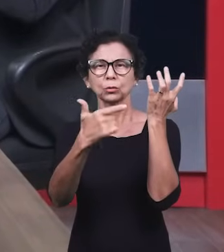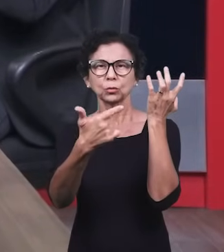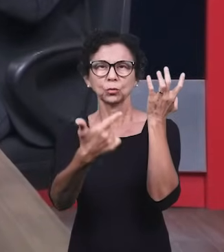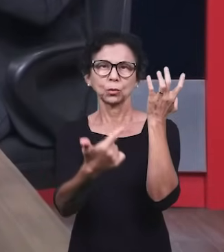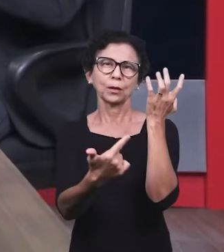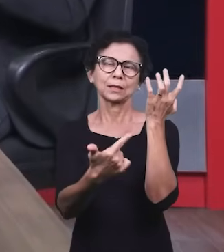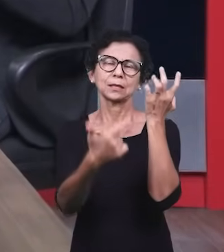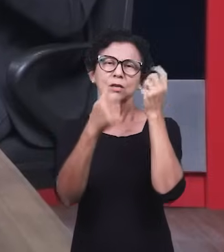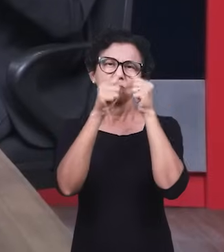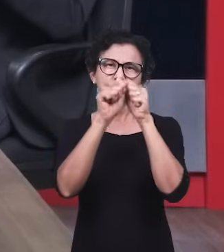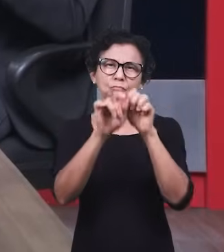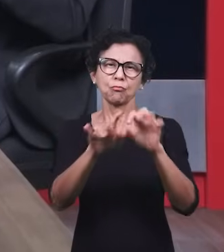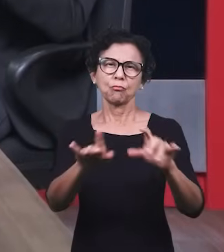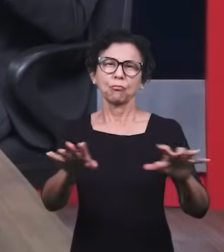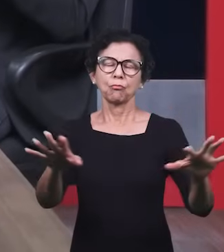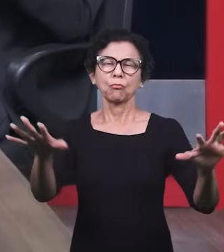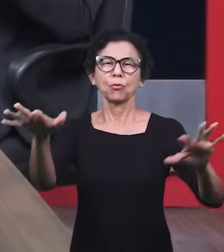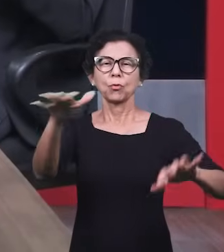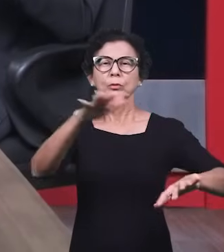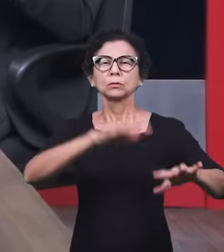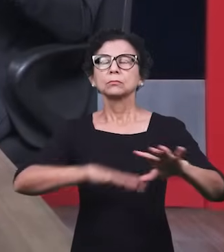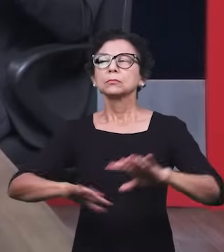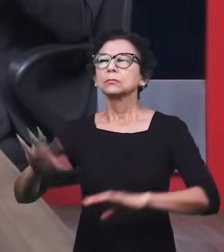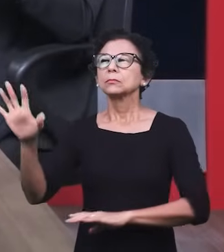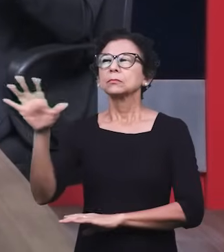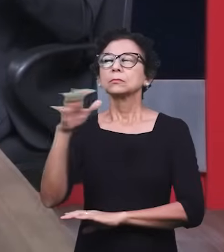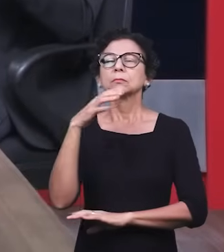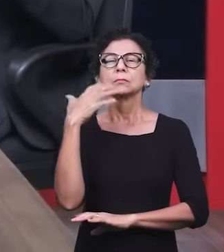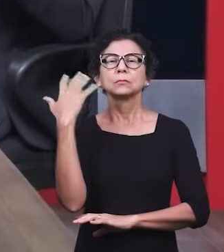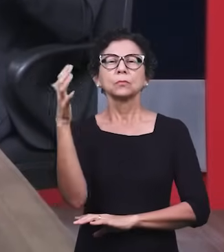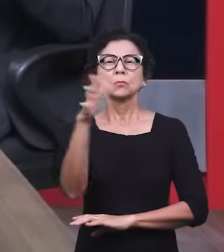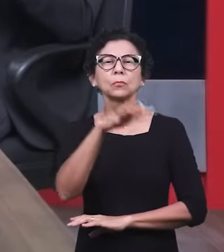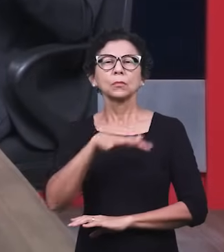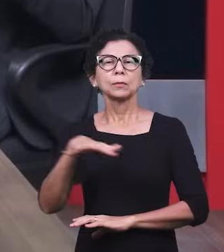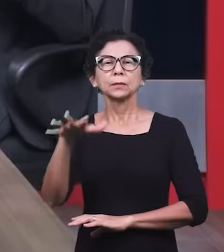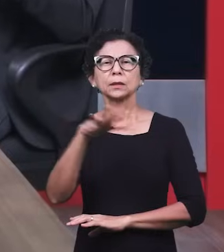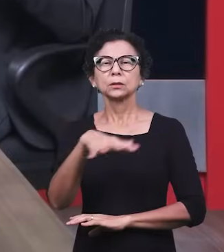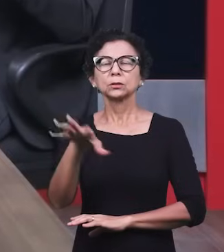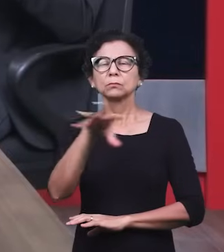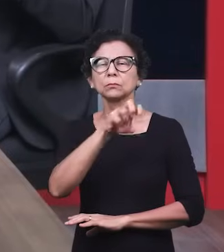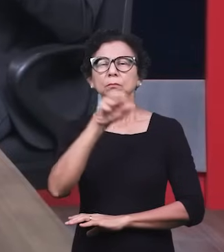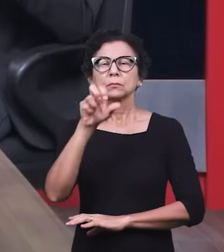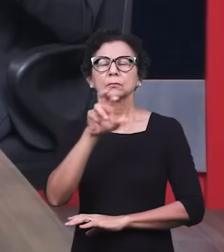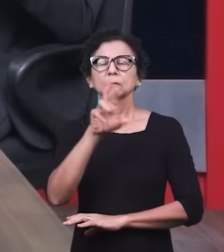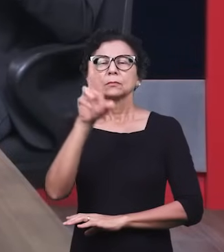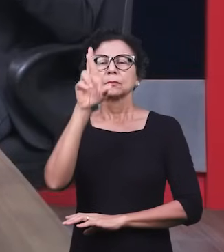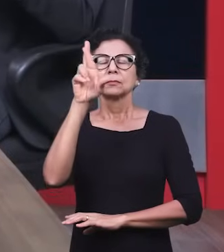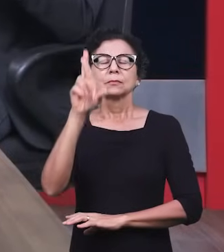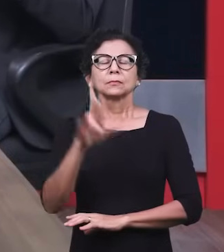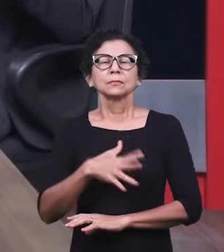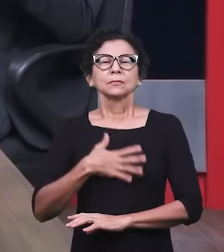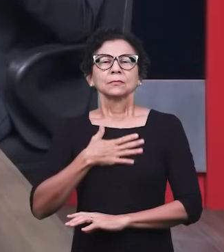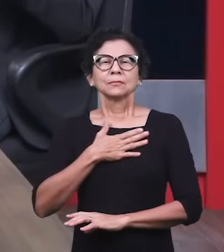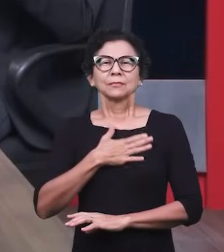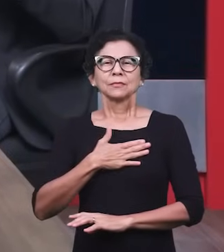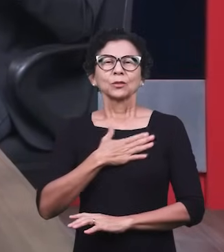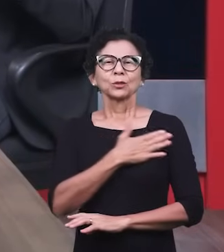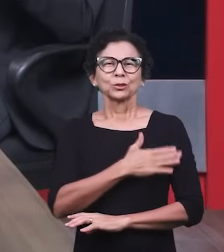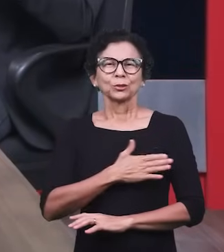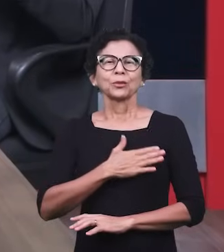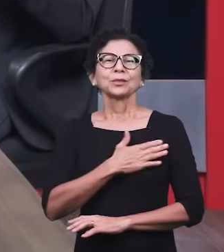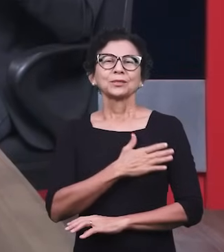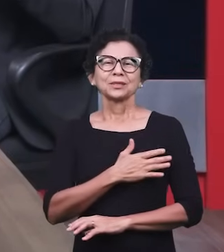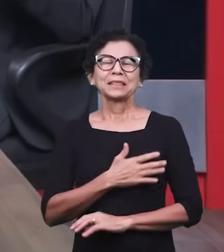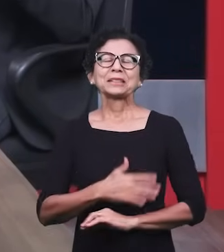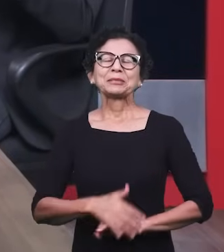no ambiente eh que traz um ensino muito interessante para nós né é o o senhor usa de forma didática